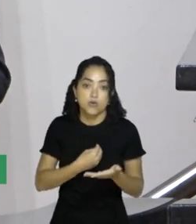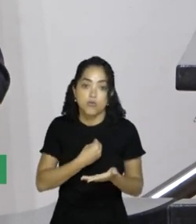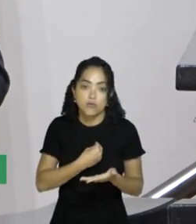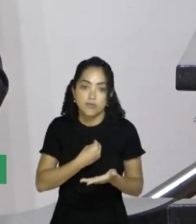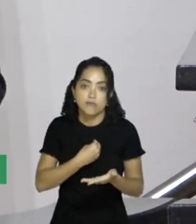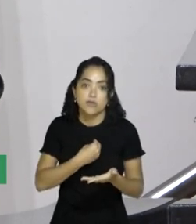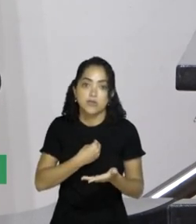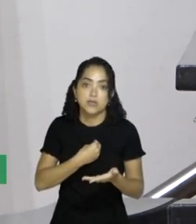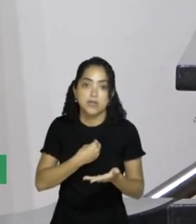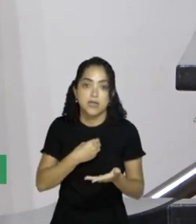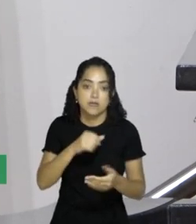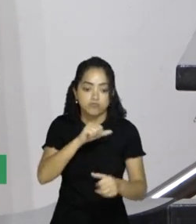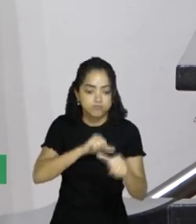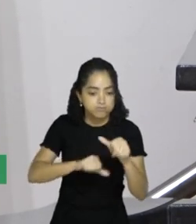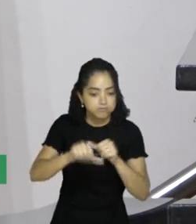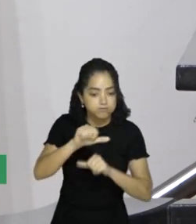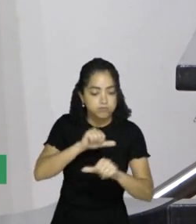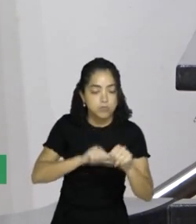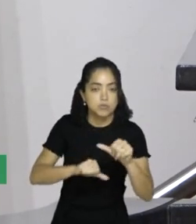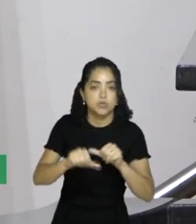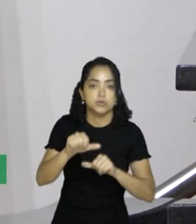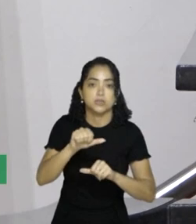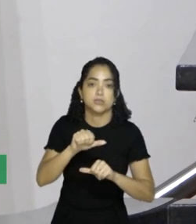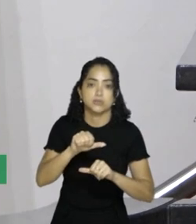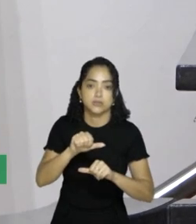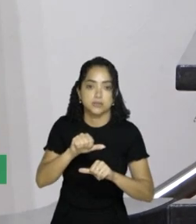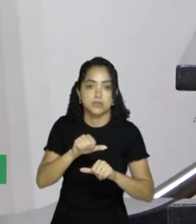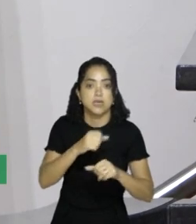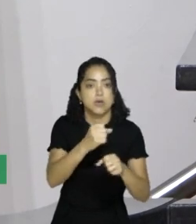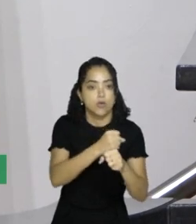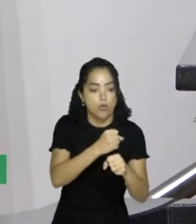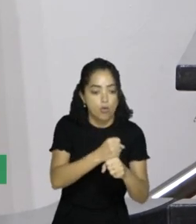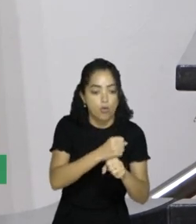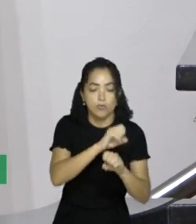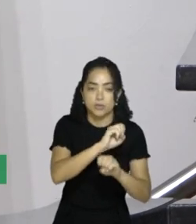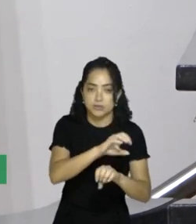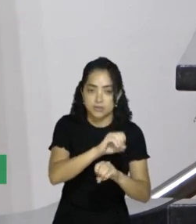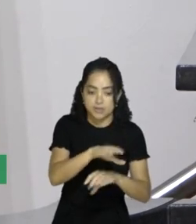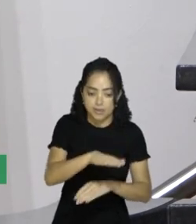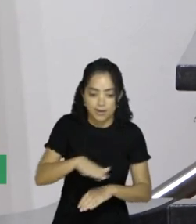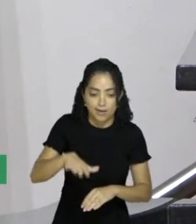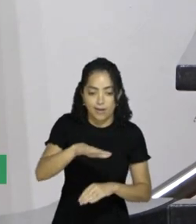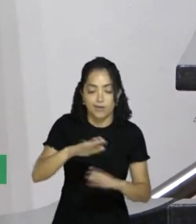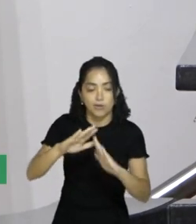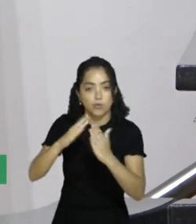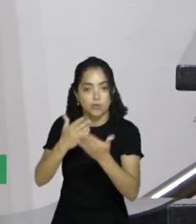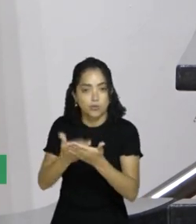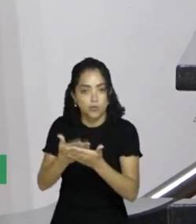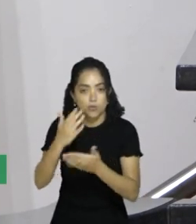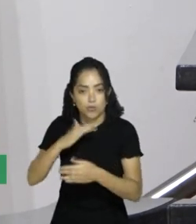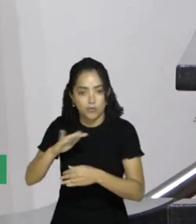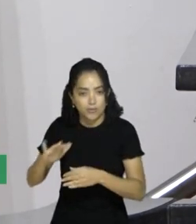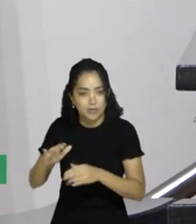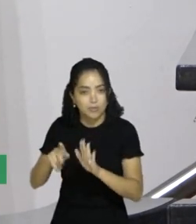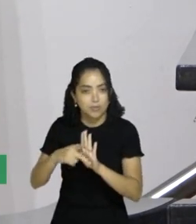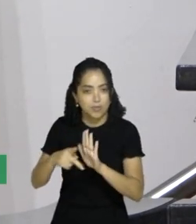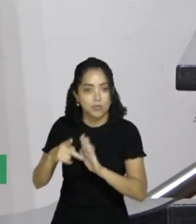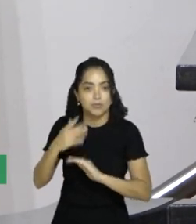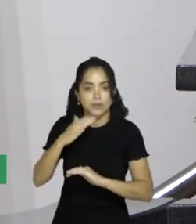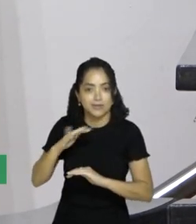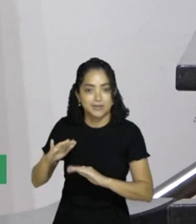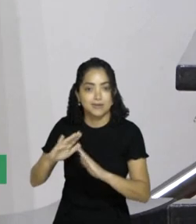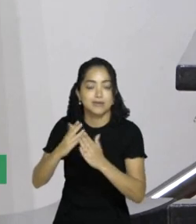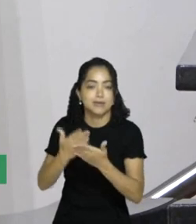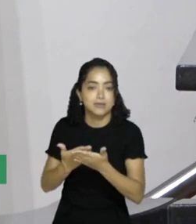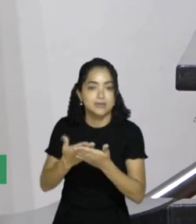tá um canteiro de obras temos obras na educação colégios creches novas reformas em